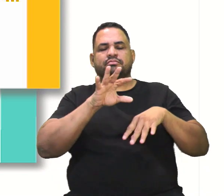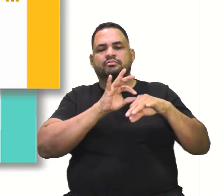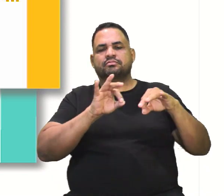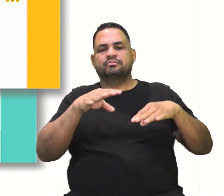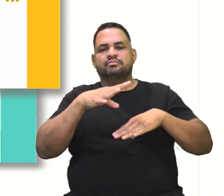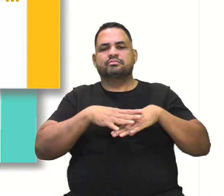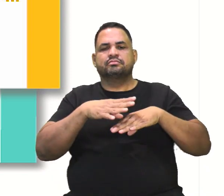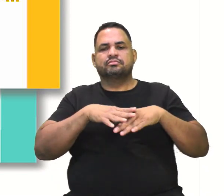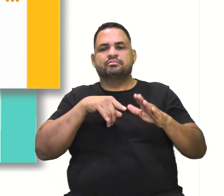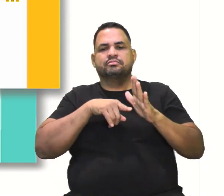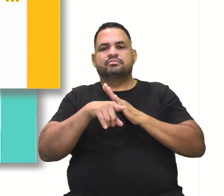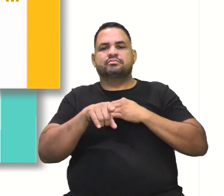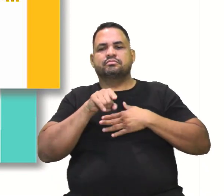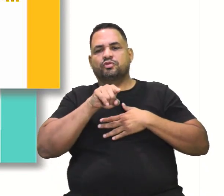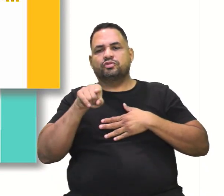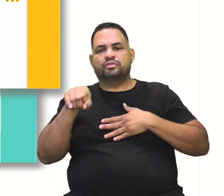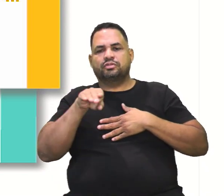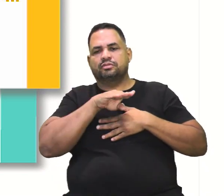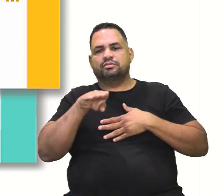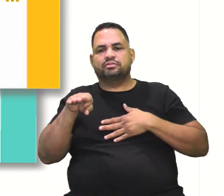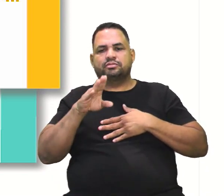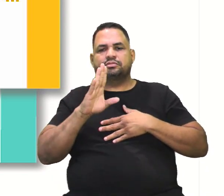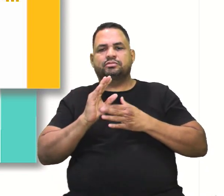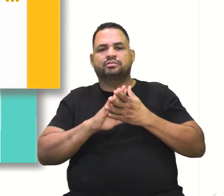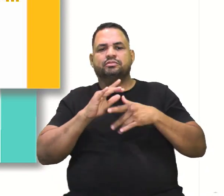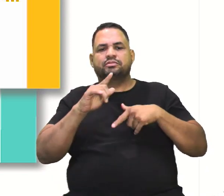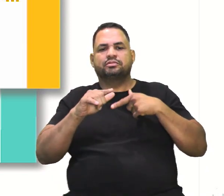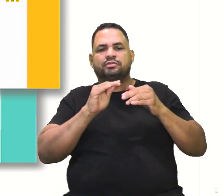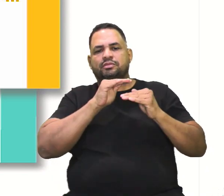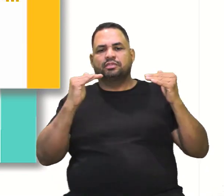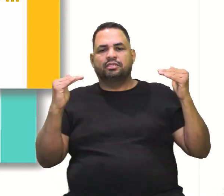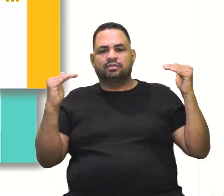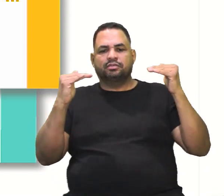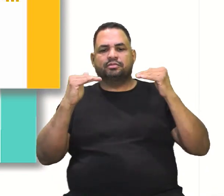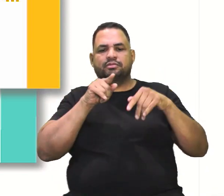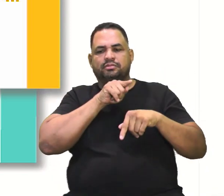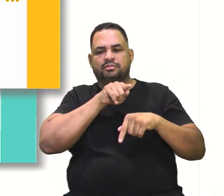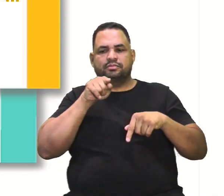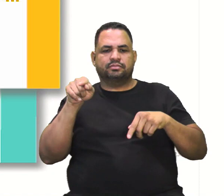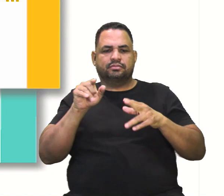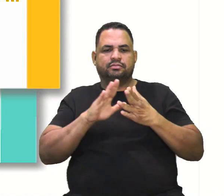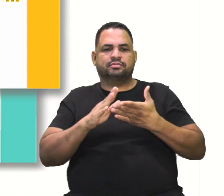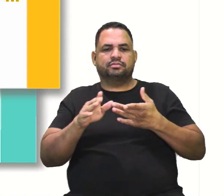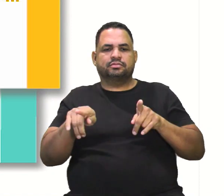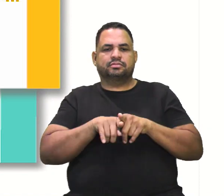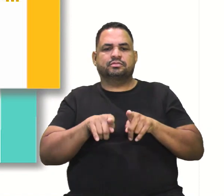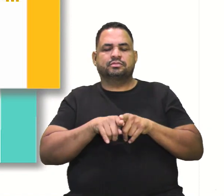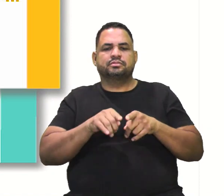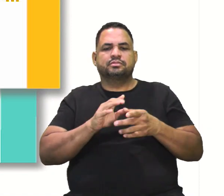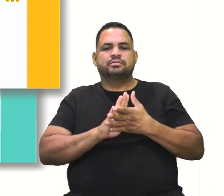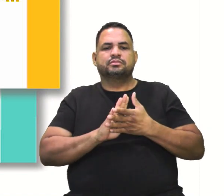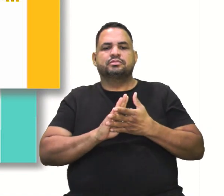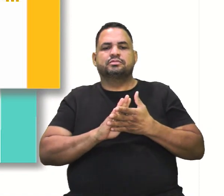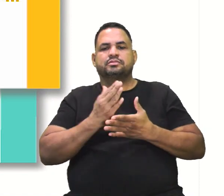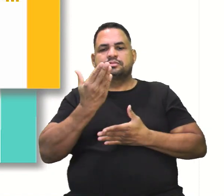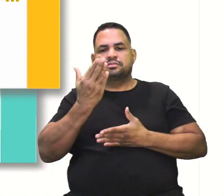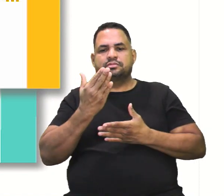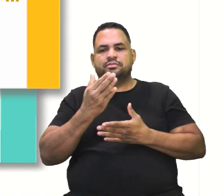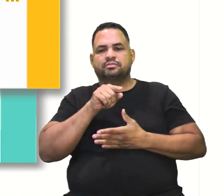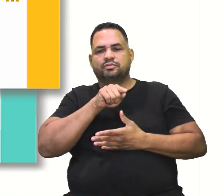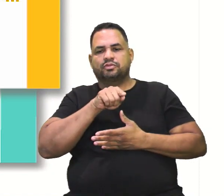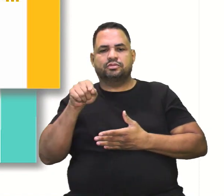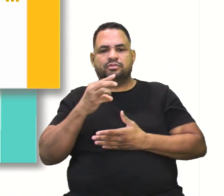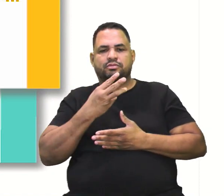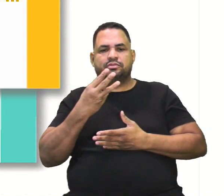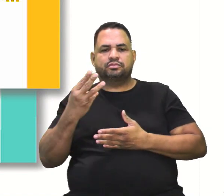ponto e na reta, trabalhando o ponto médio e o alinhamento dos três pontos. Falamos também da geometria analítica, ponto e reta na sua